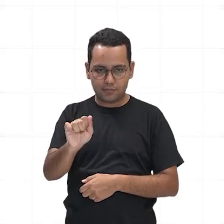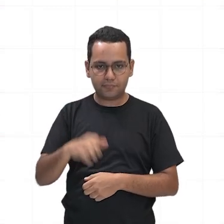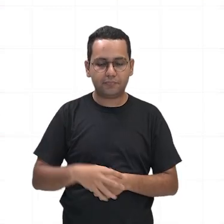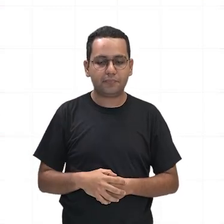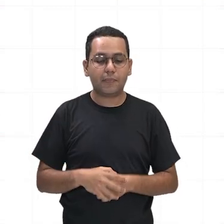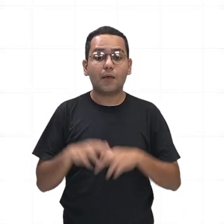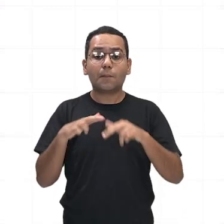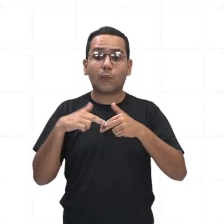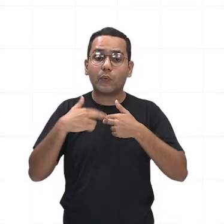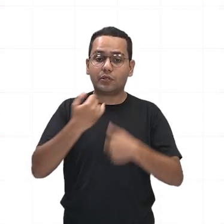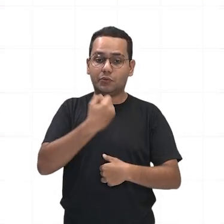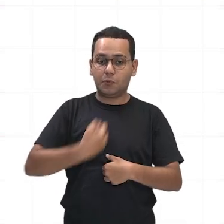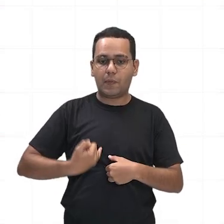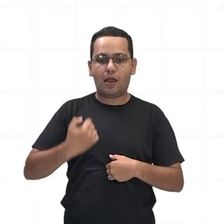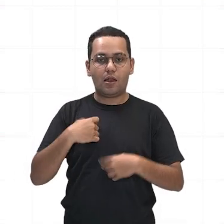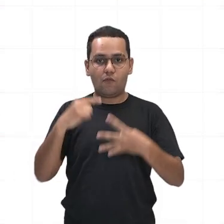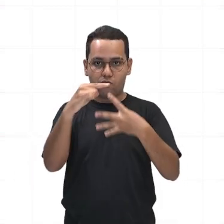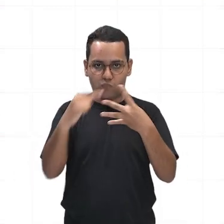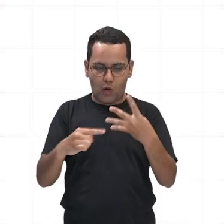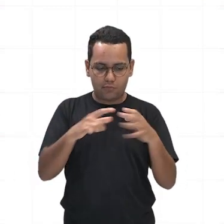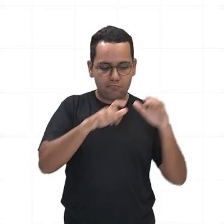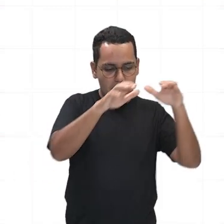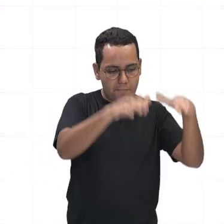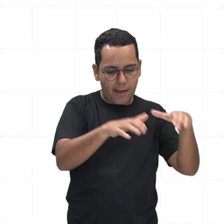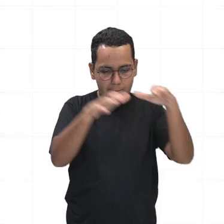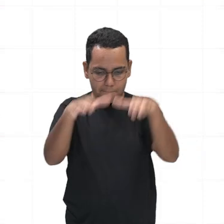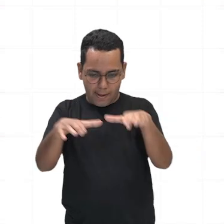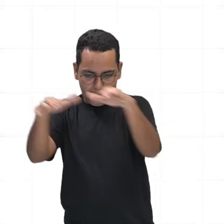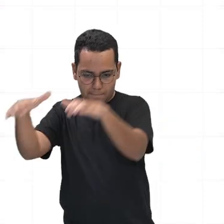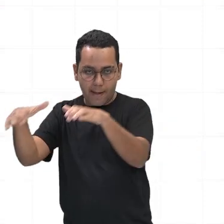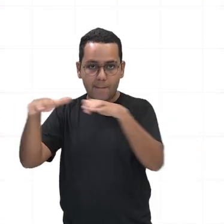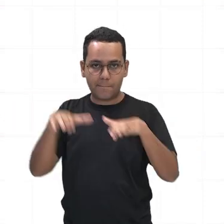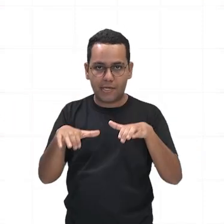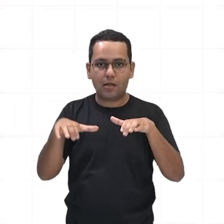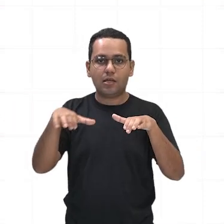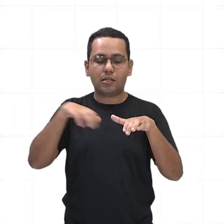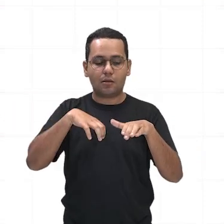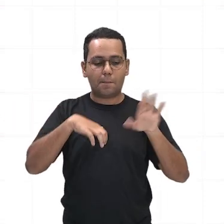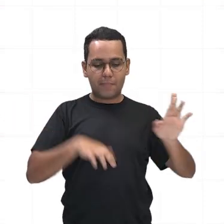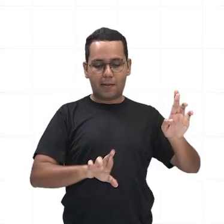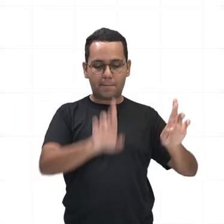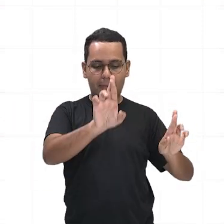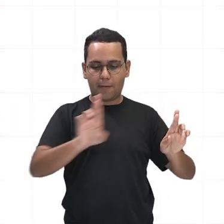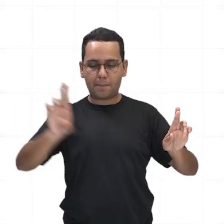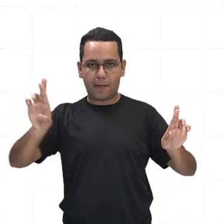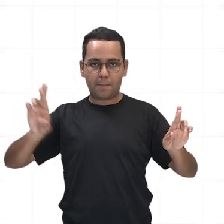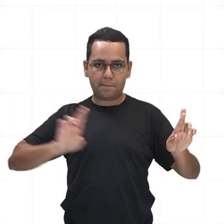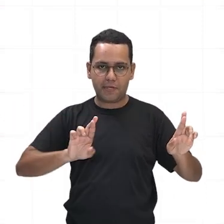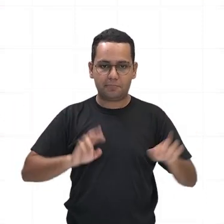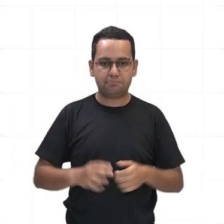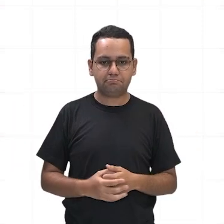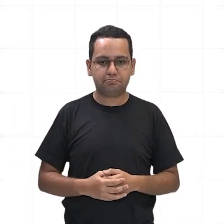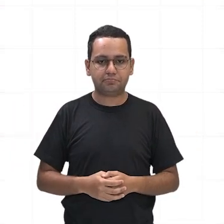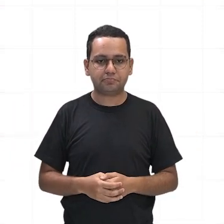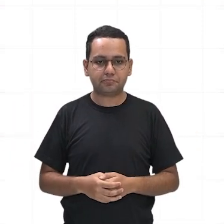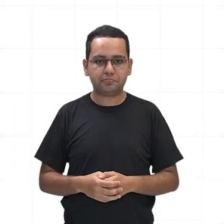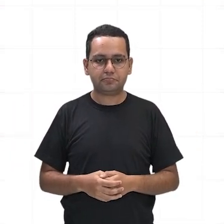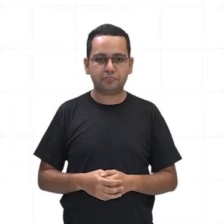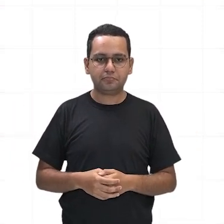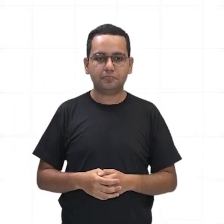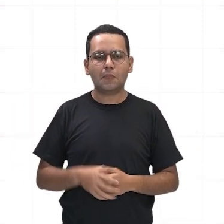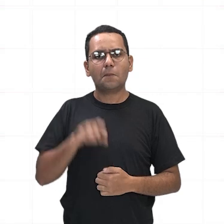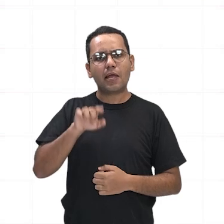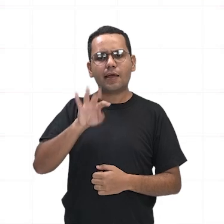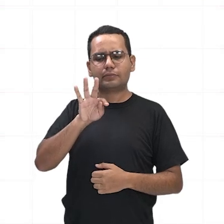em 4 grandes territórios, cada qual com um imperador. A tetrarquia foi, então,